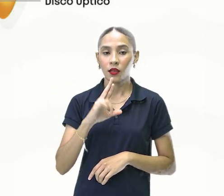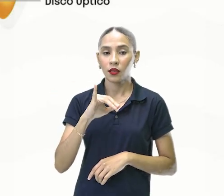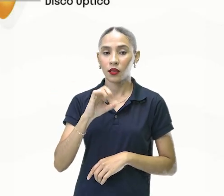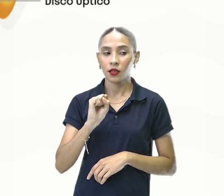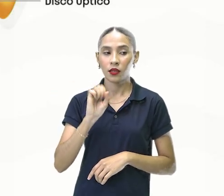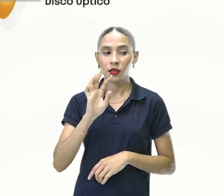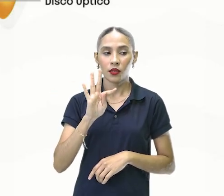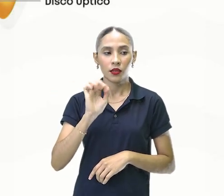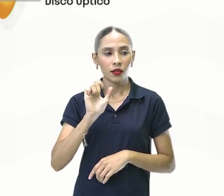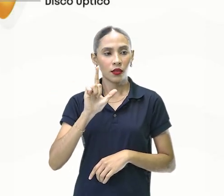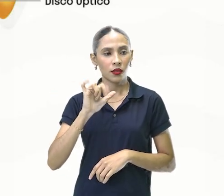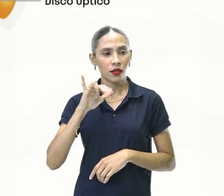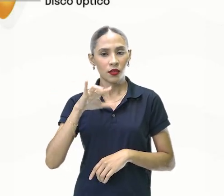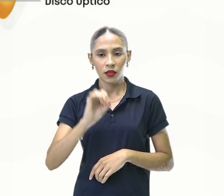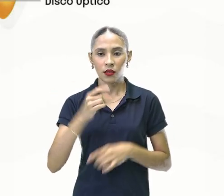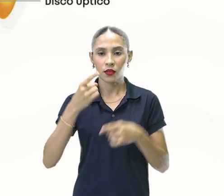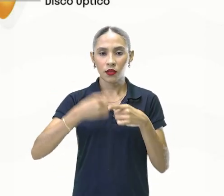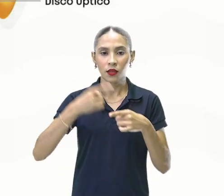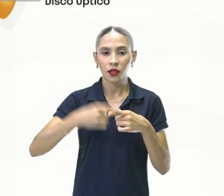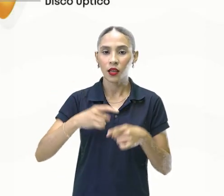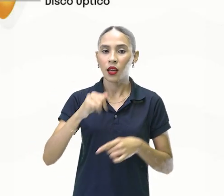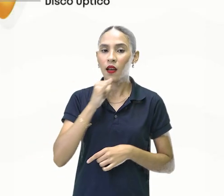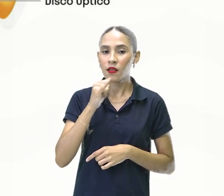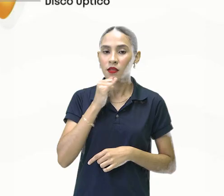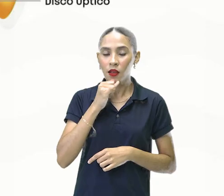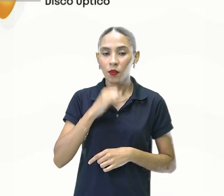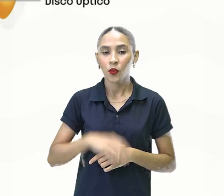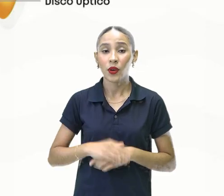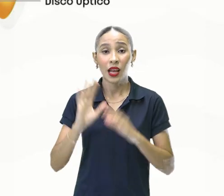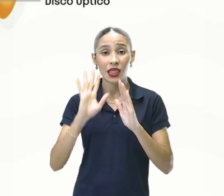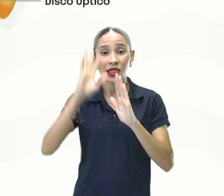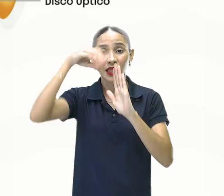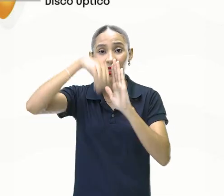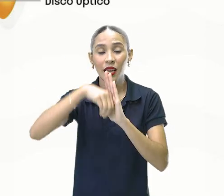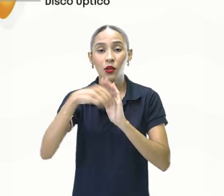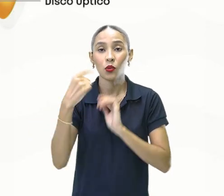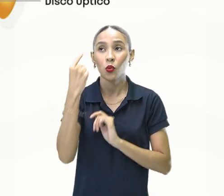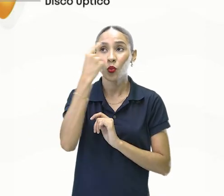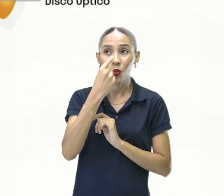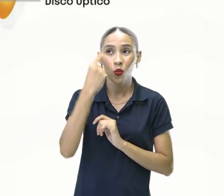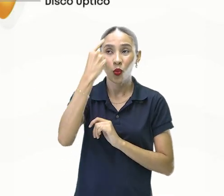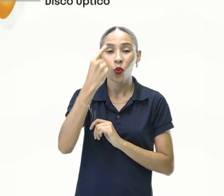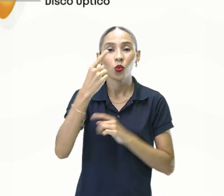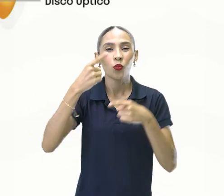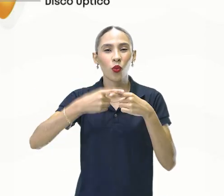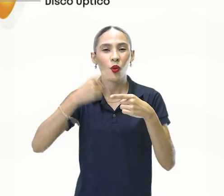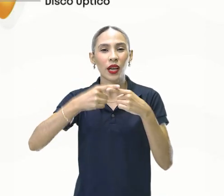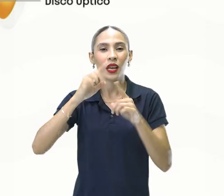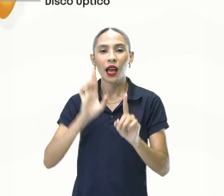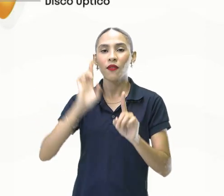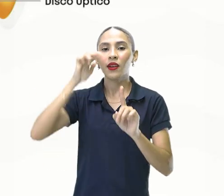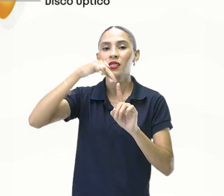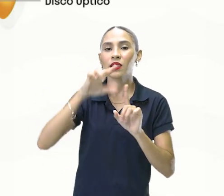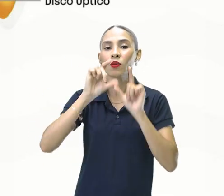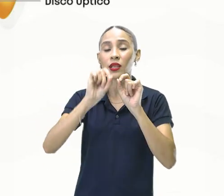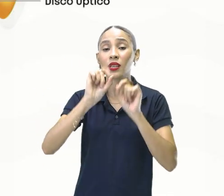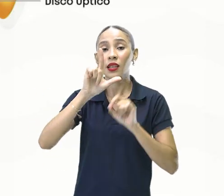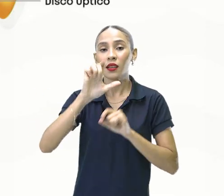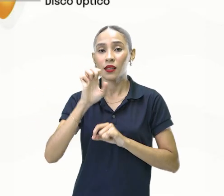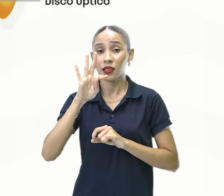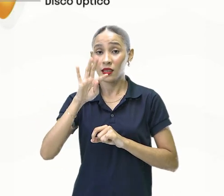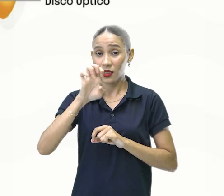importante o cristalino, porque o cristalino aqui é considerado como se fosse a lente, né? É uma lente do olho, é ela